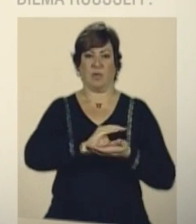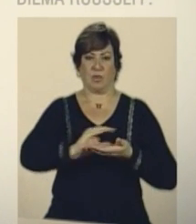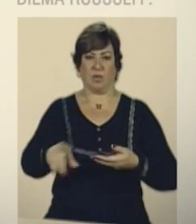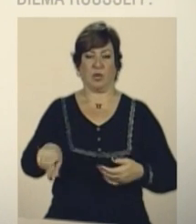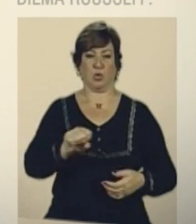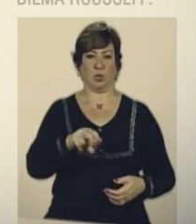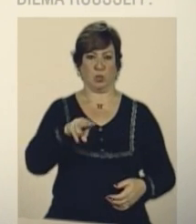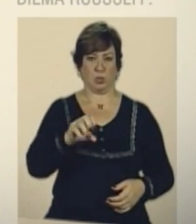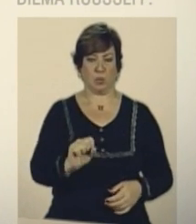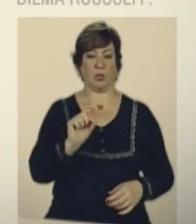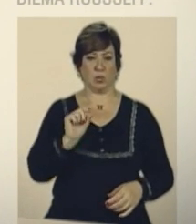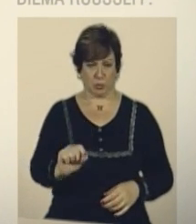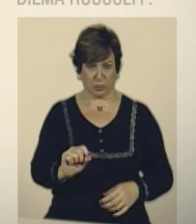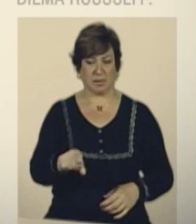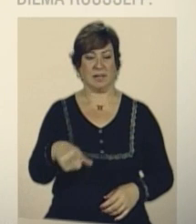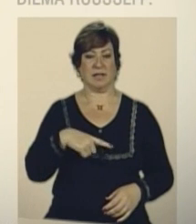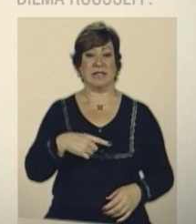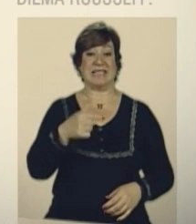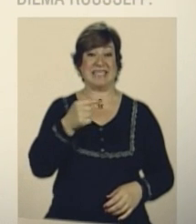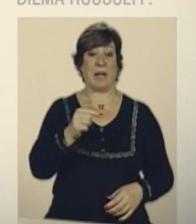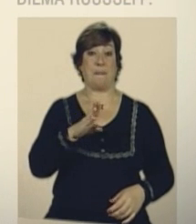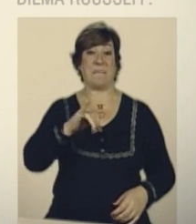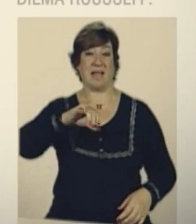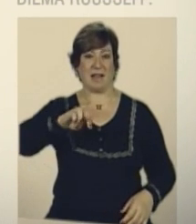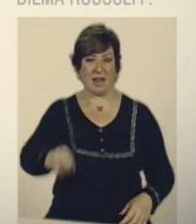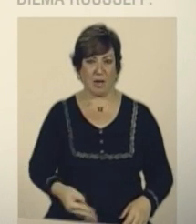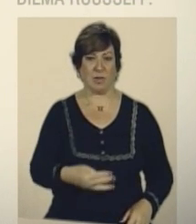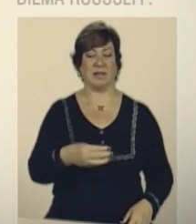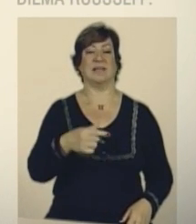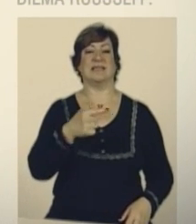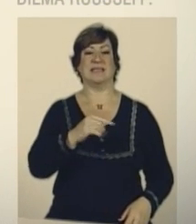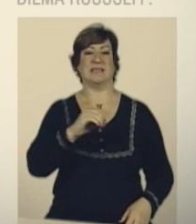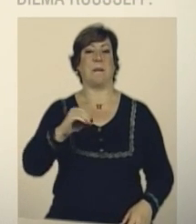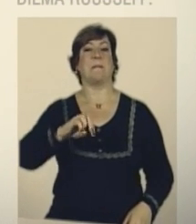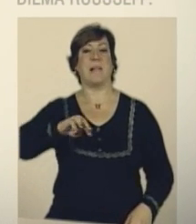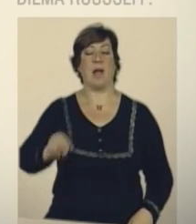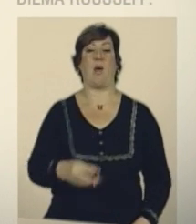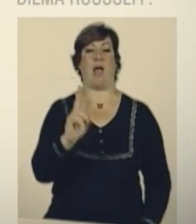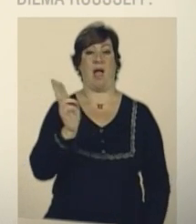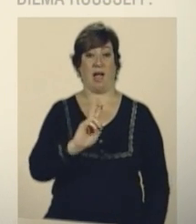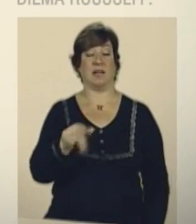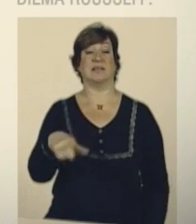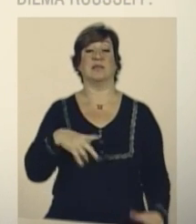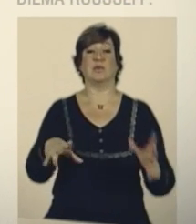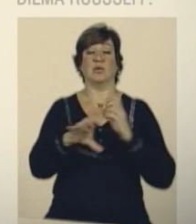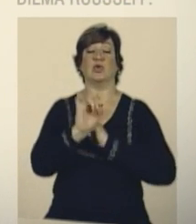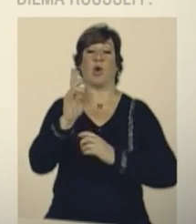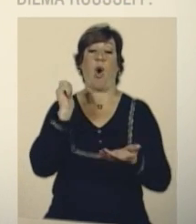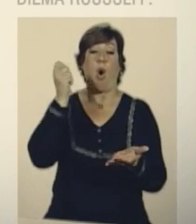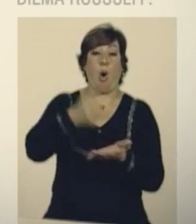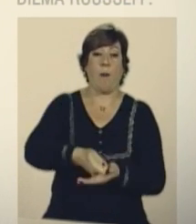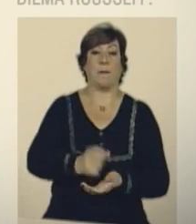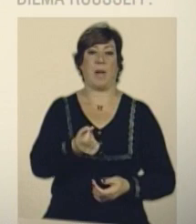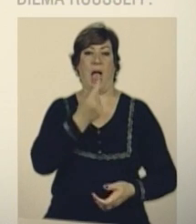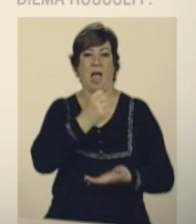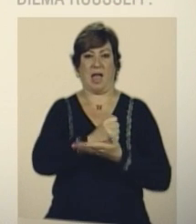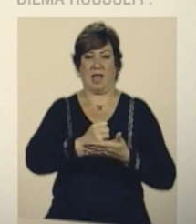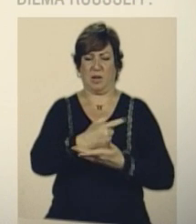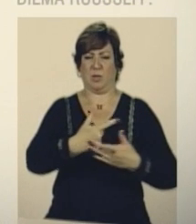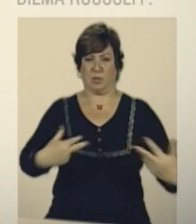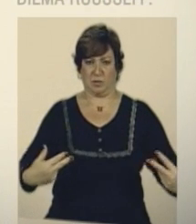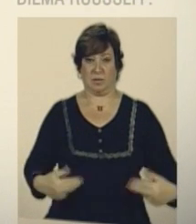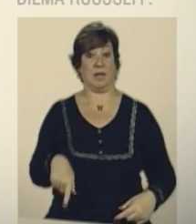Único de Saúde o SUS 7 bilhões 700 milhões de reais só na compra de medicamentos além dos